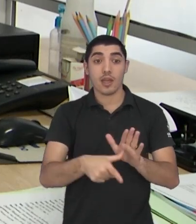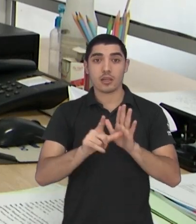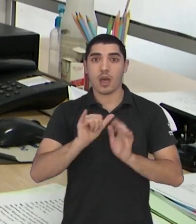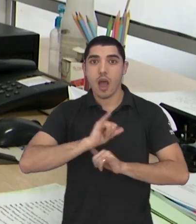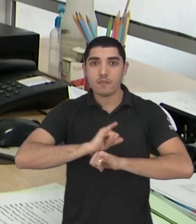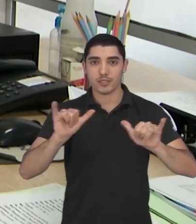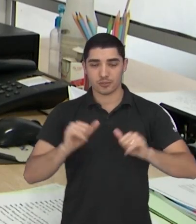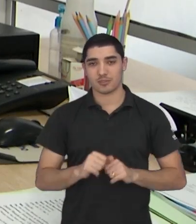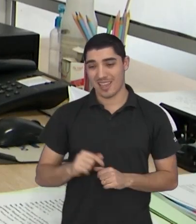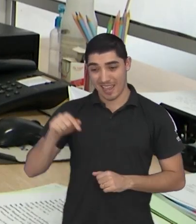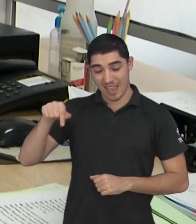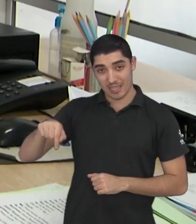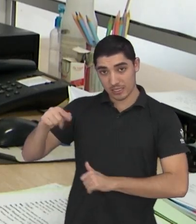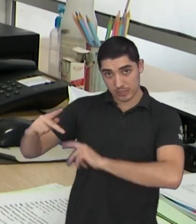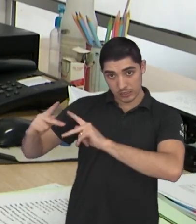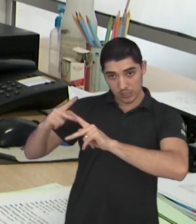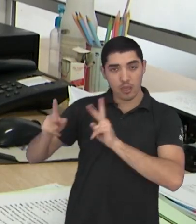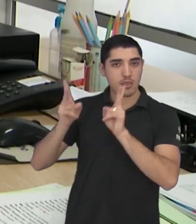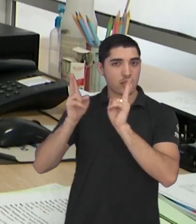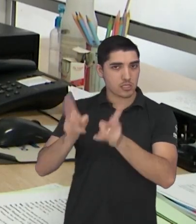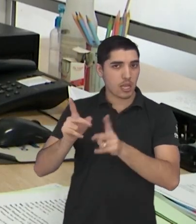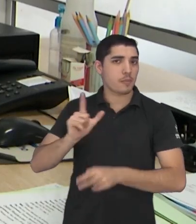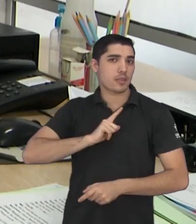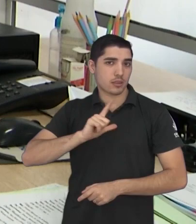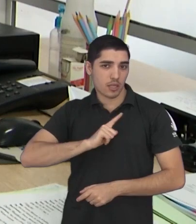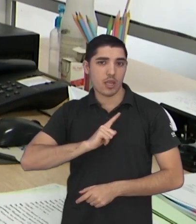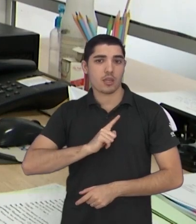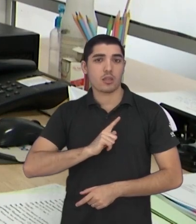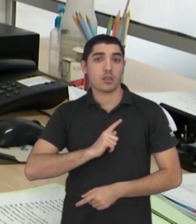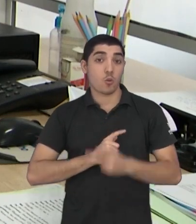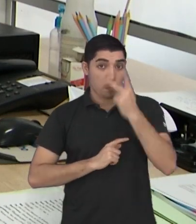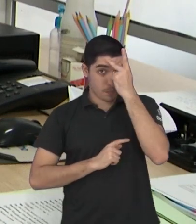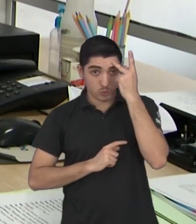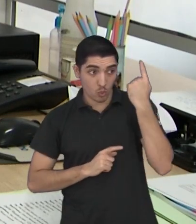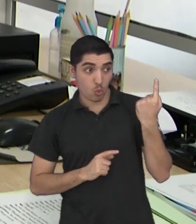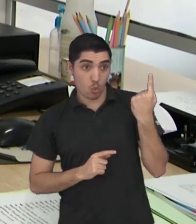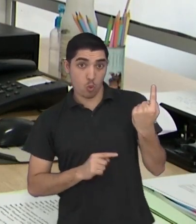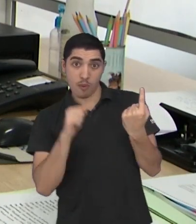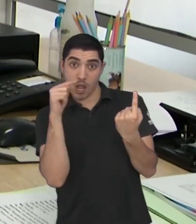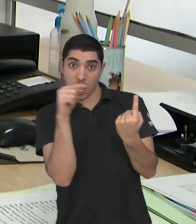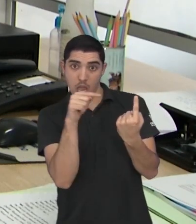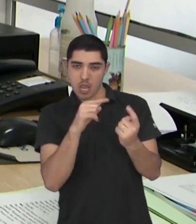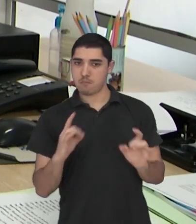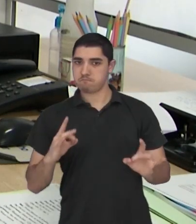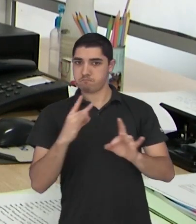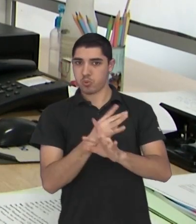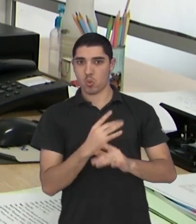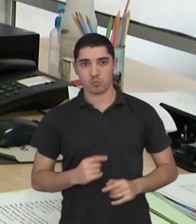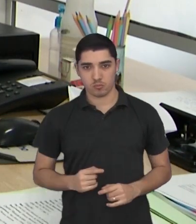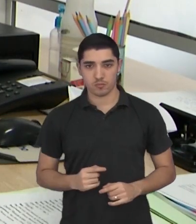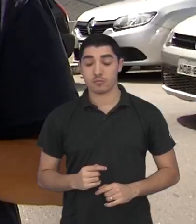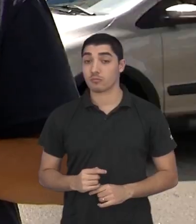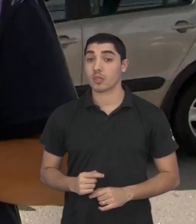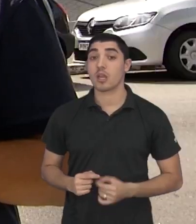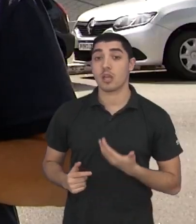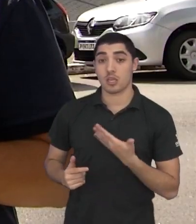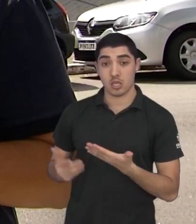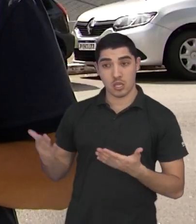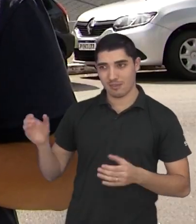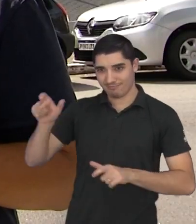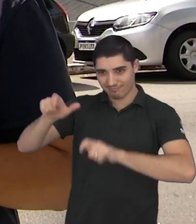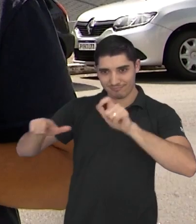indicações e moções. Desses pedidos estavam solicitações à Prefeitura para a realização de serviços de manutenção pública na cidade,